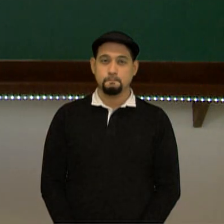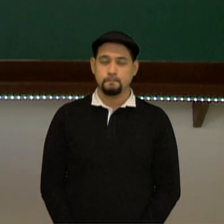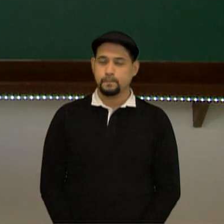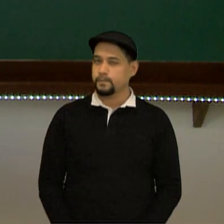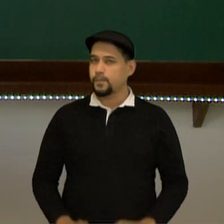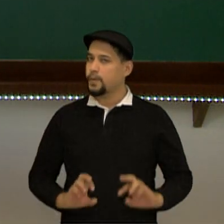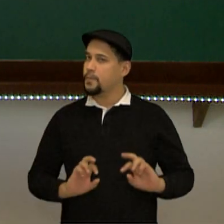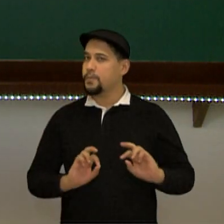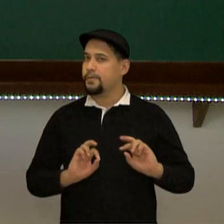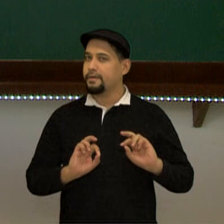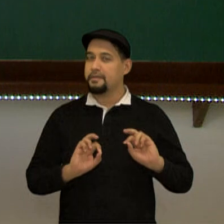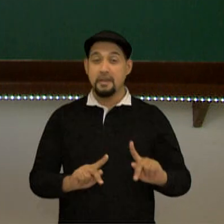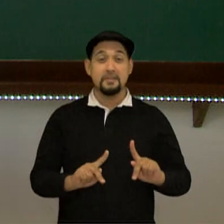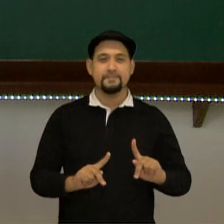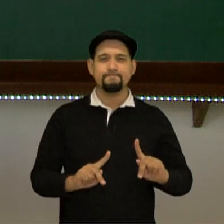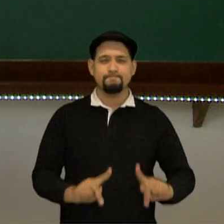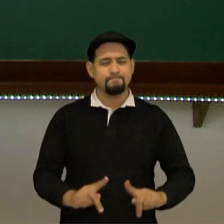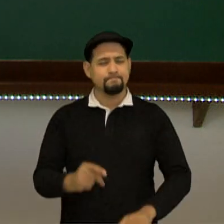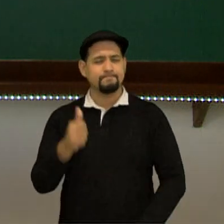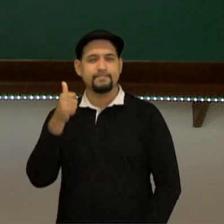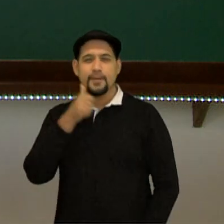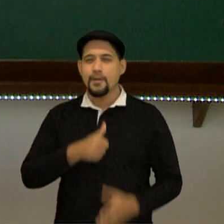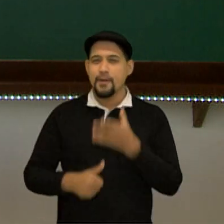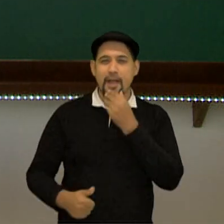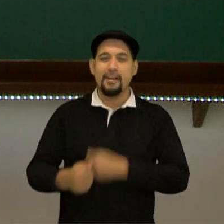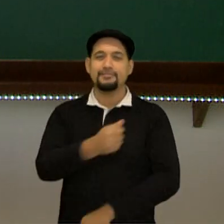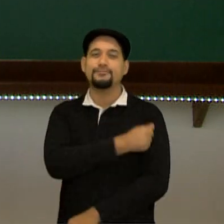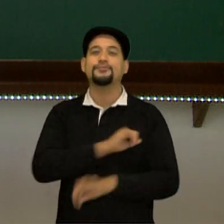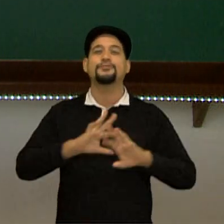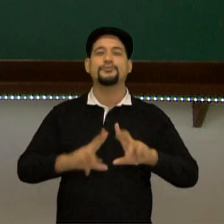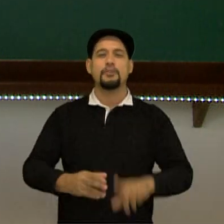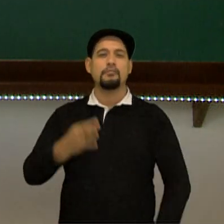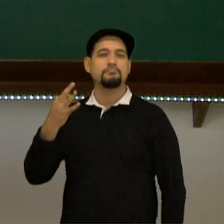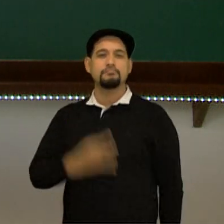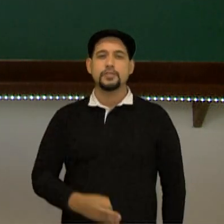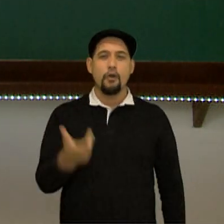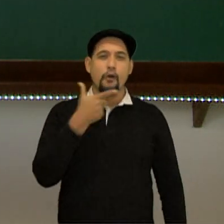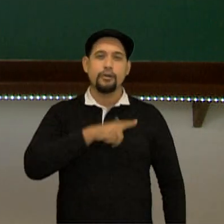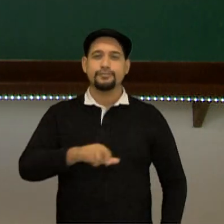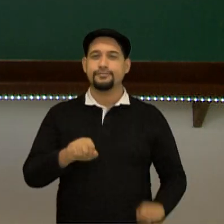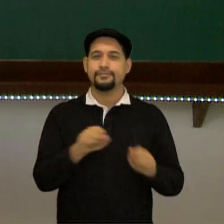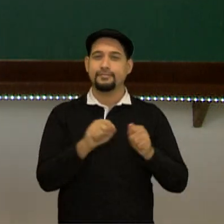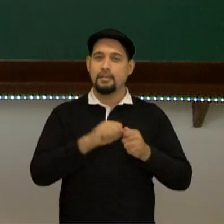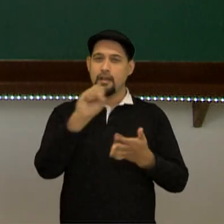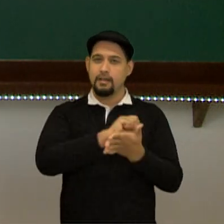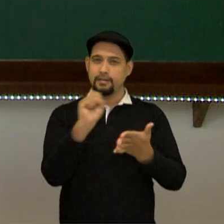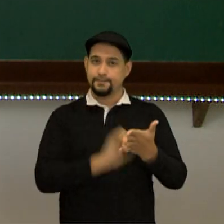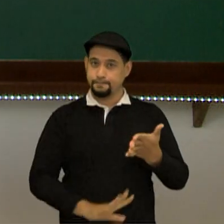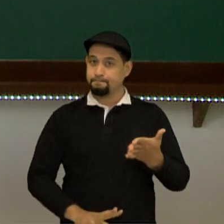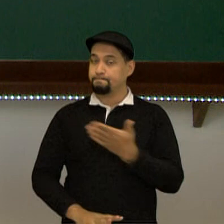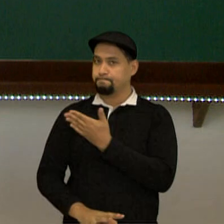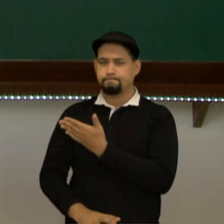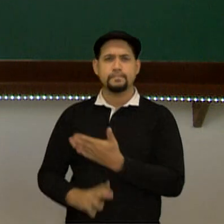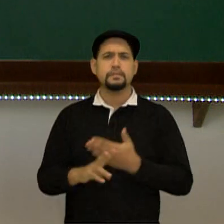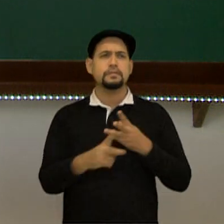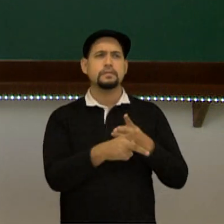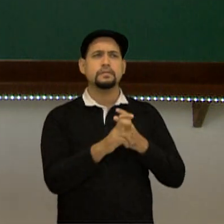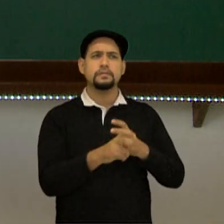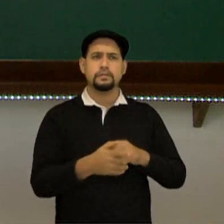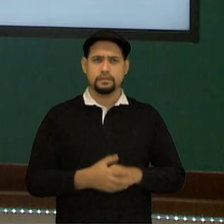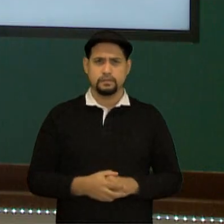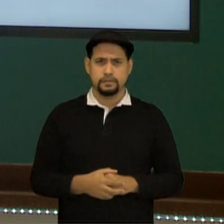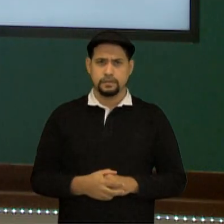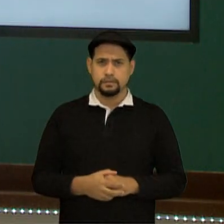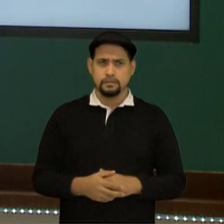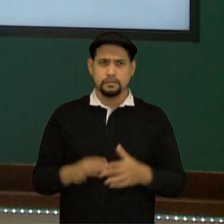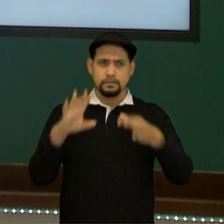Muito bem, meu caro, cara aluna, tenho certeza que você conseguiu fazer esta lição. Observe,